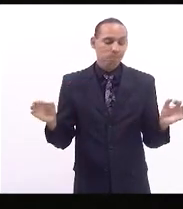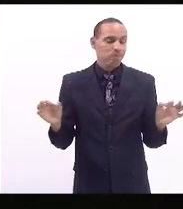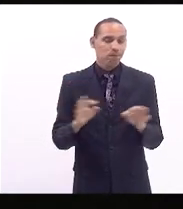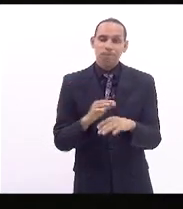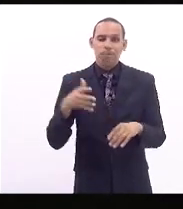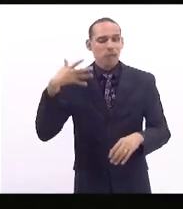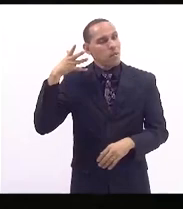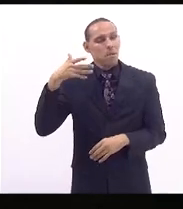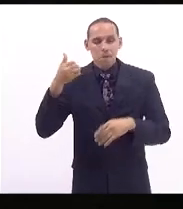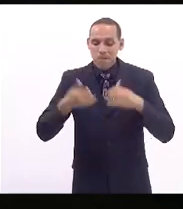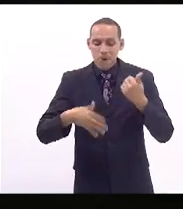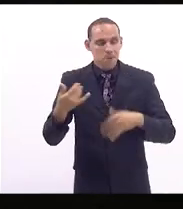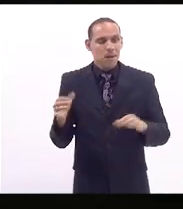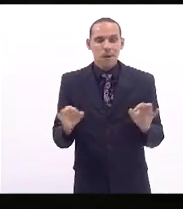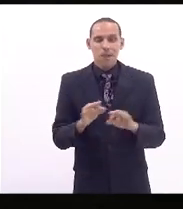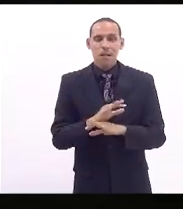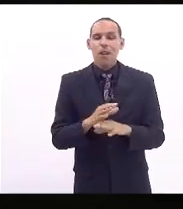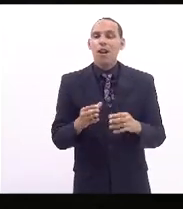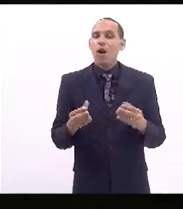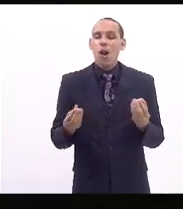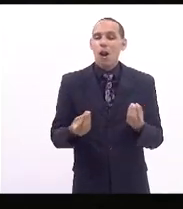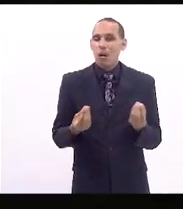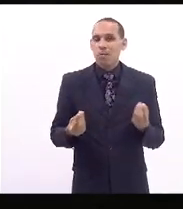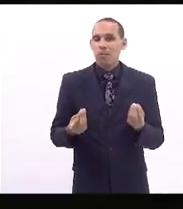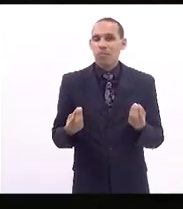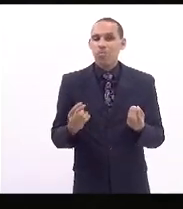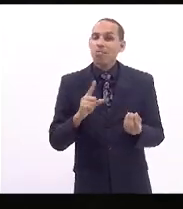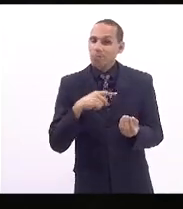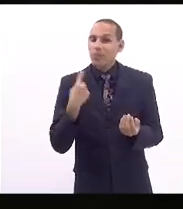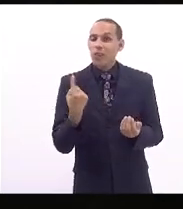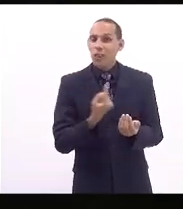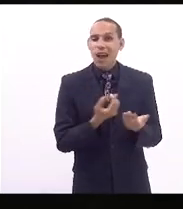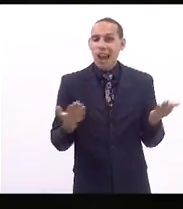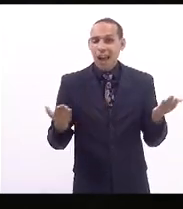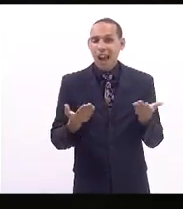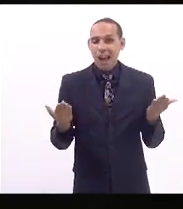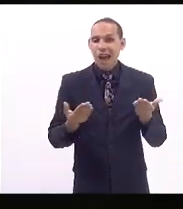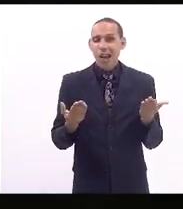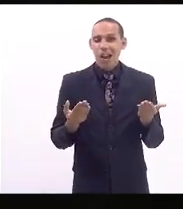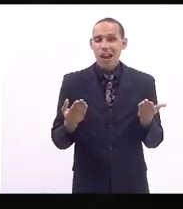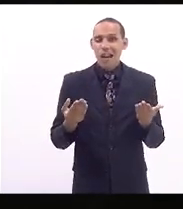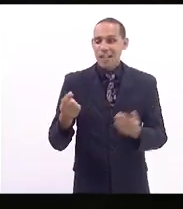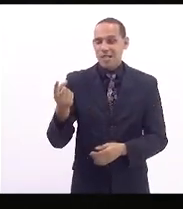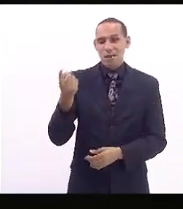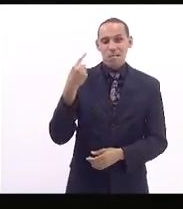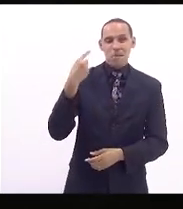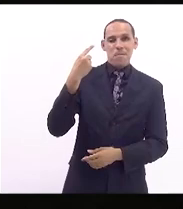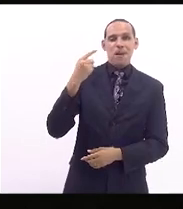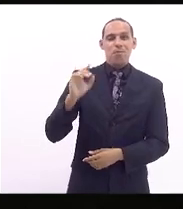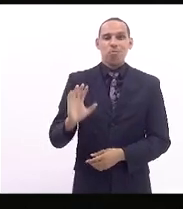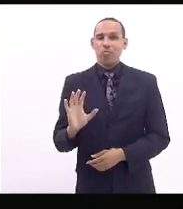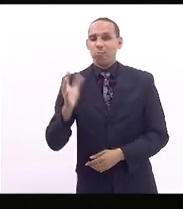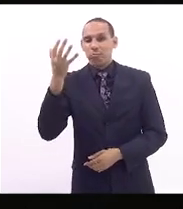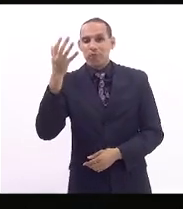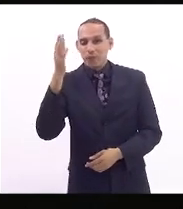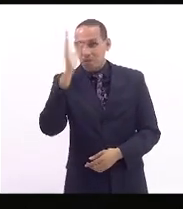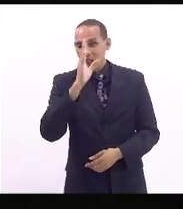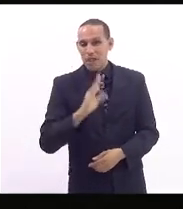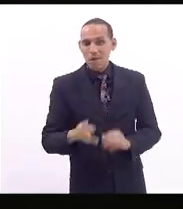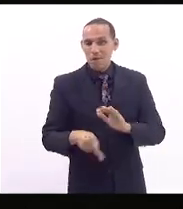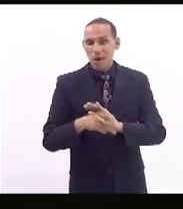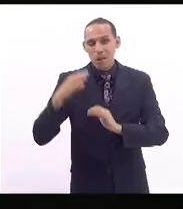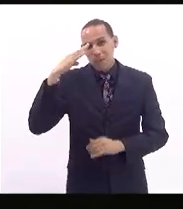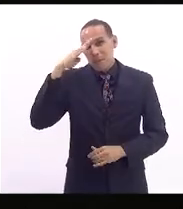aqui essa minha fala dizendo que nós estamos sob a égide da tragédia no Brasil de